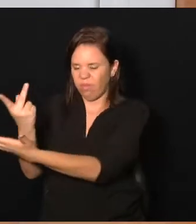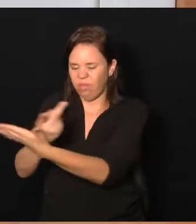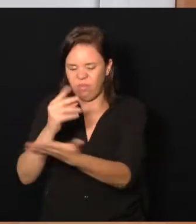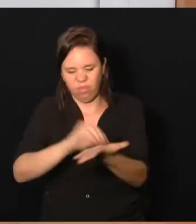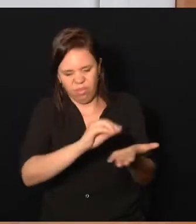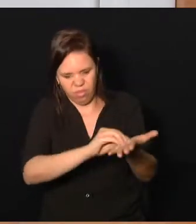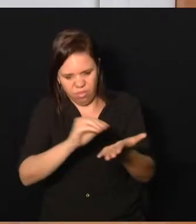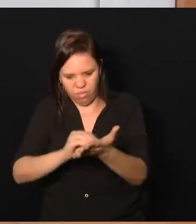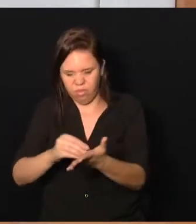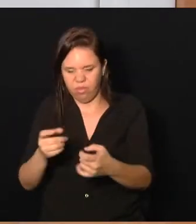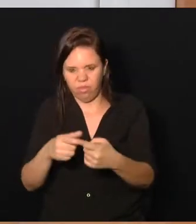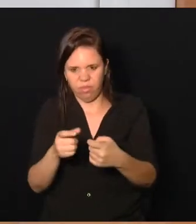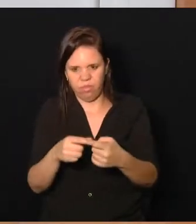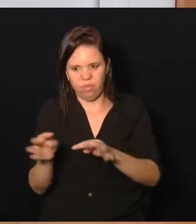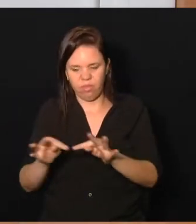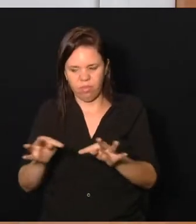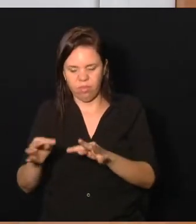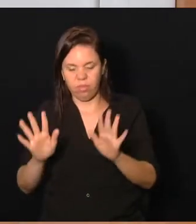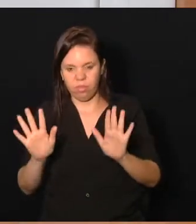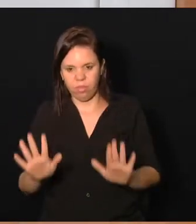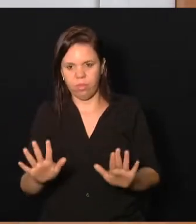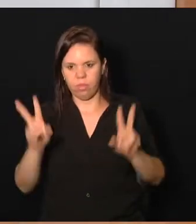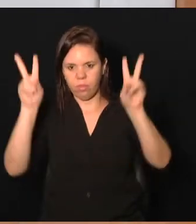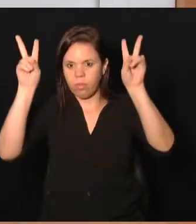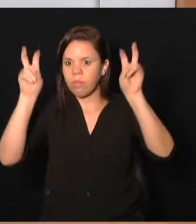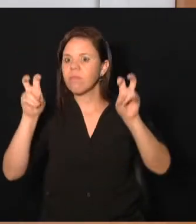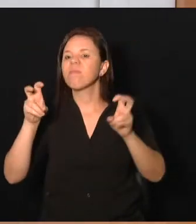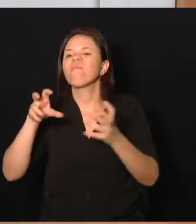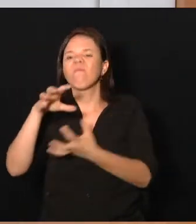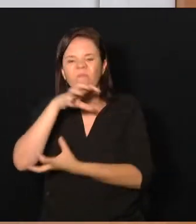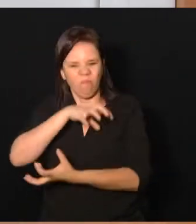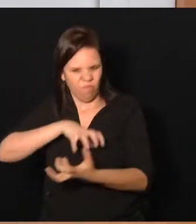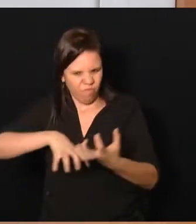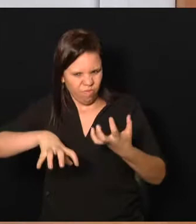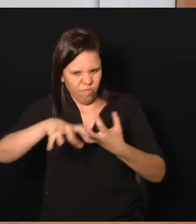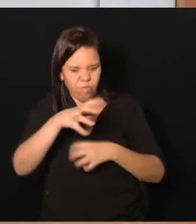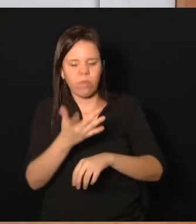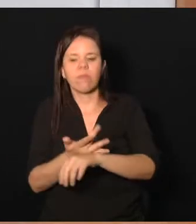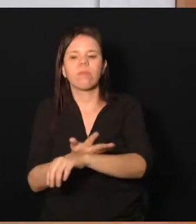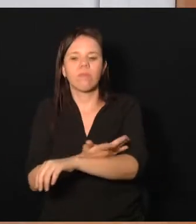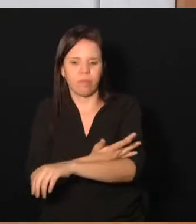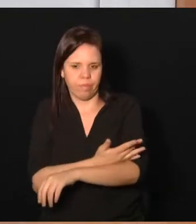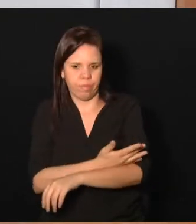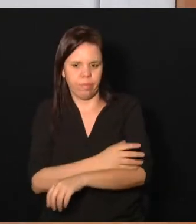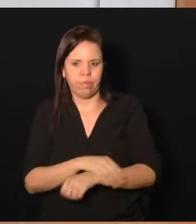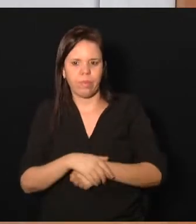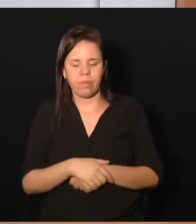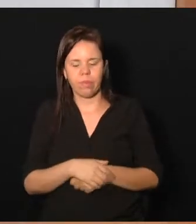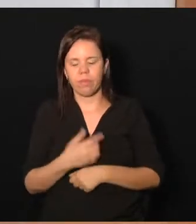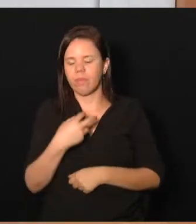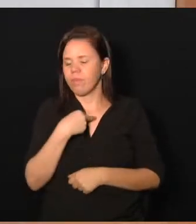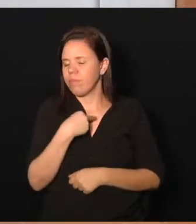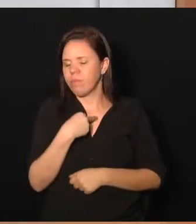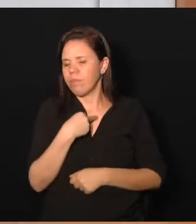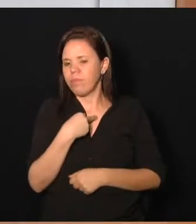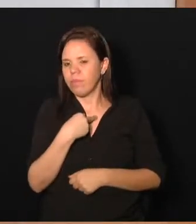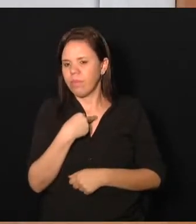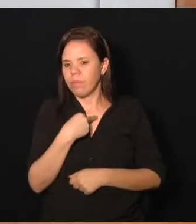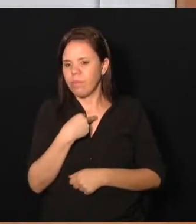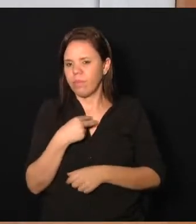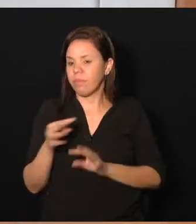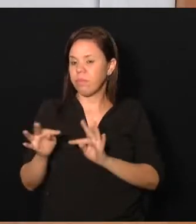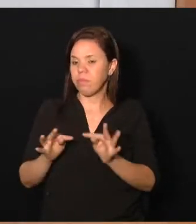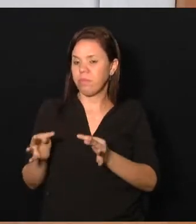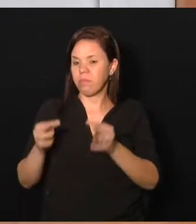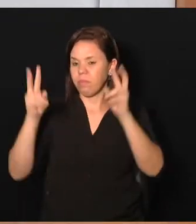médico. O tema já, por si, é um tema desgastante emocionalmente, e eu não poderia tratar